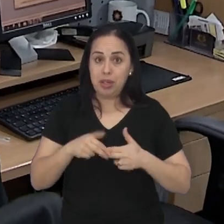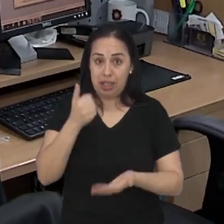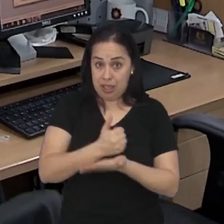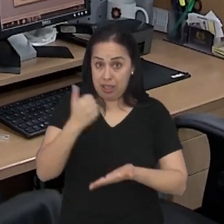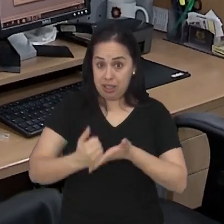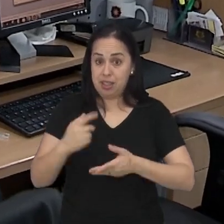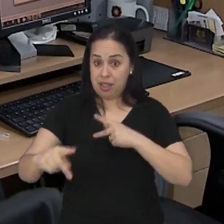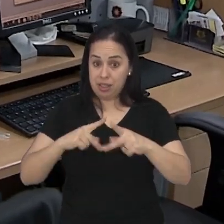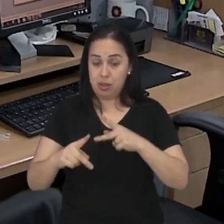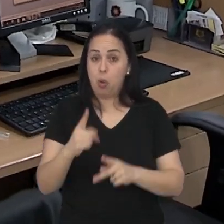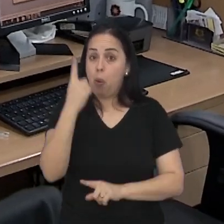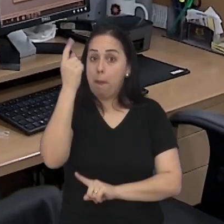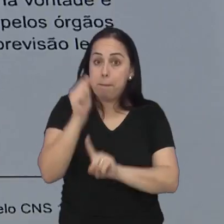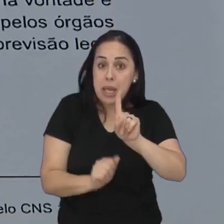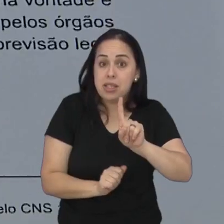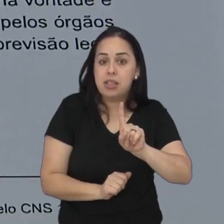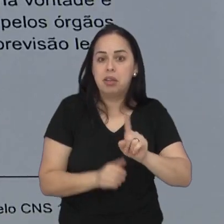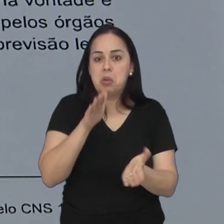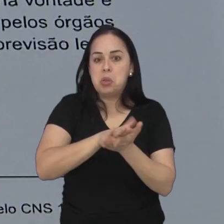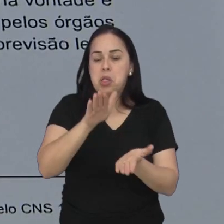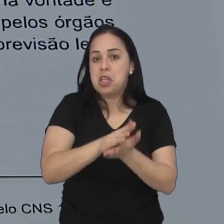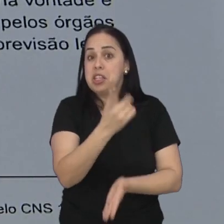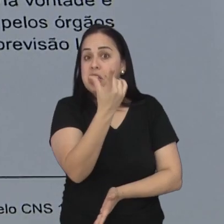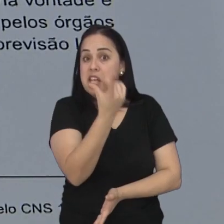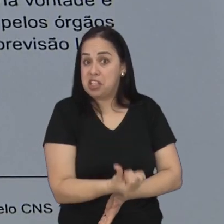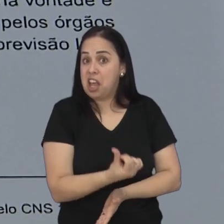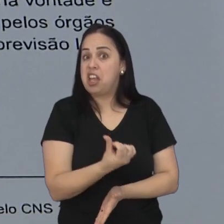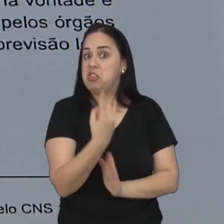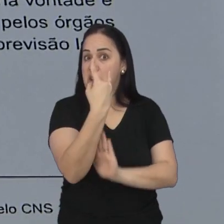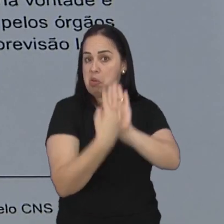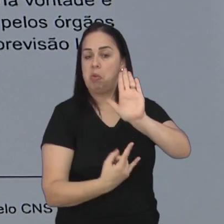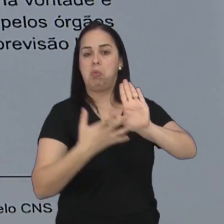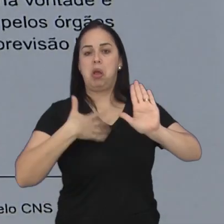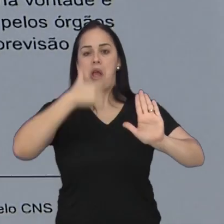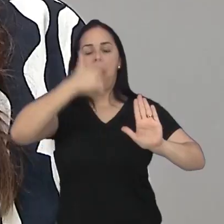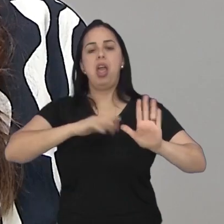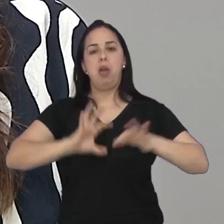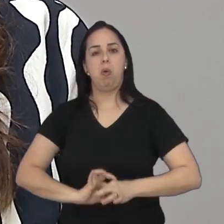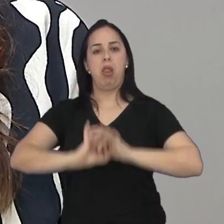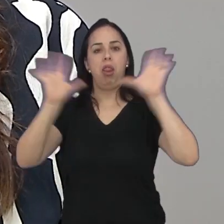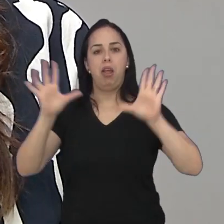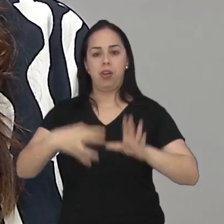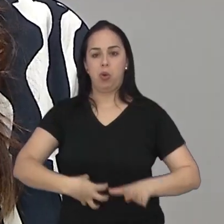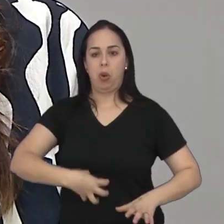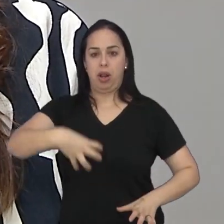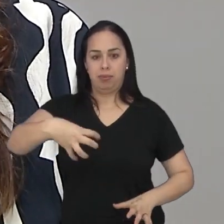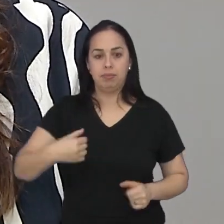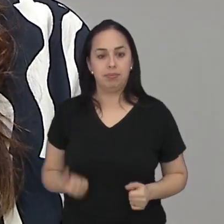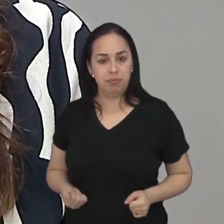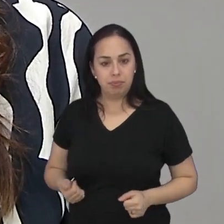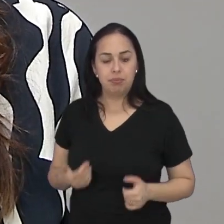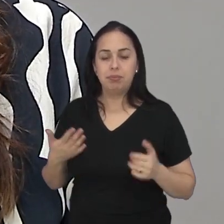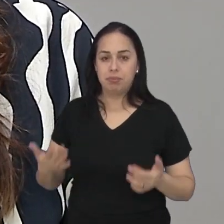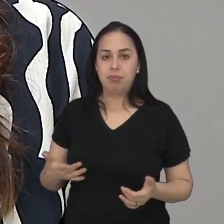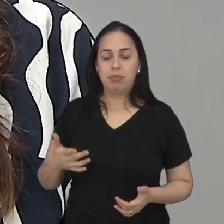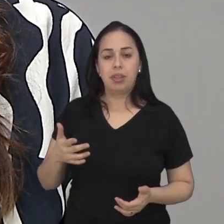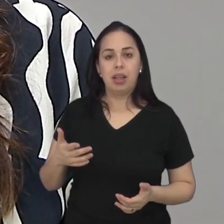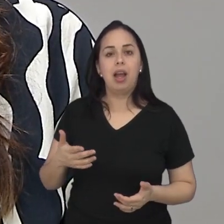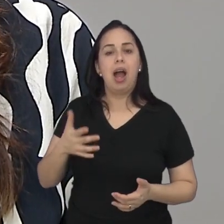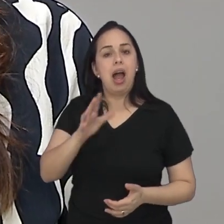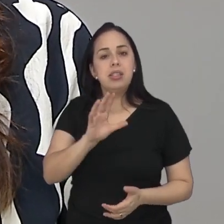São José, em pouco mais de um mês, foram emitidos 16 certificados. A autorização eletrônica de doação de órgãos é um